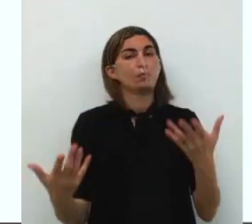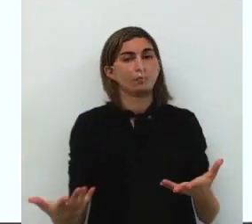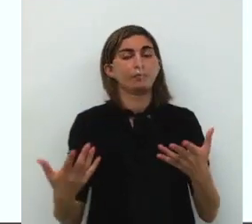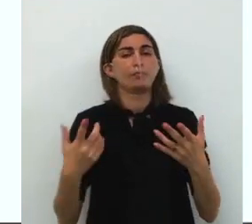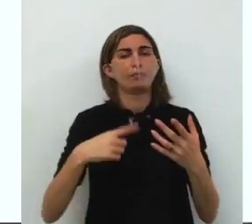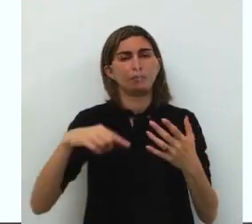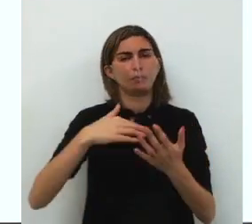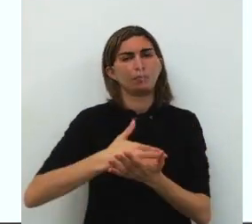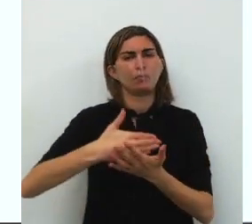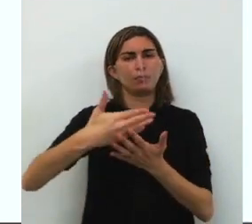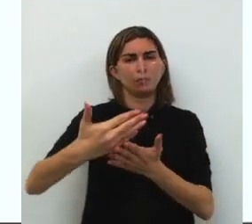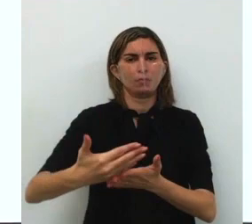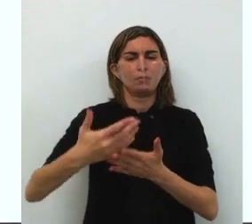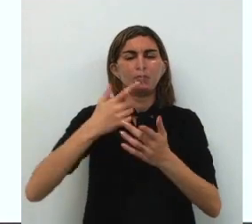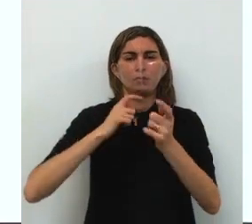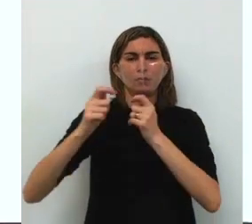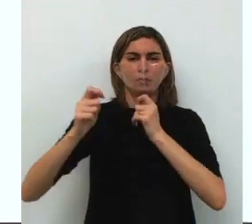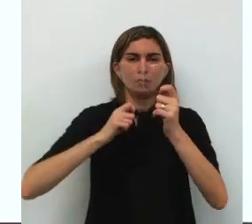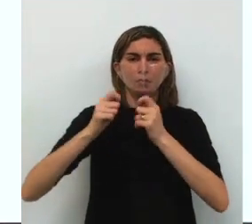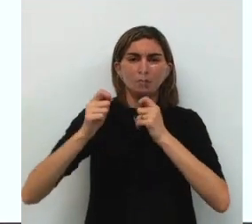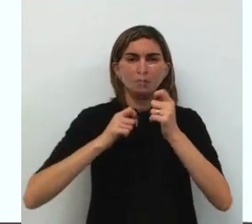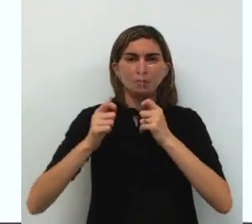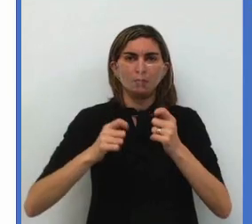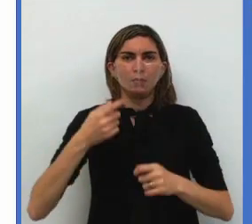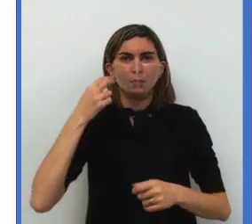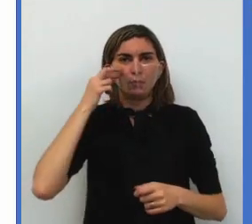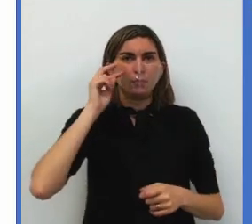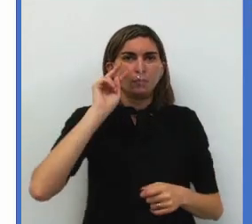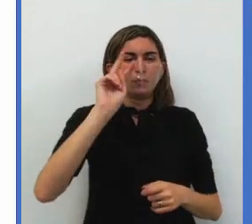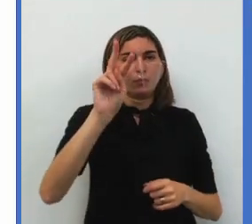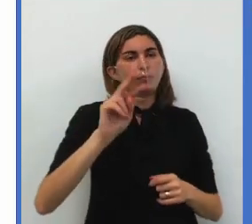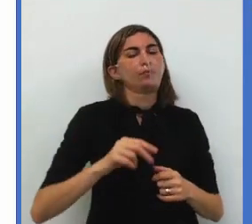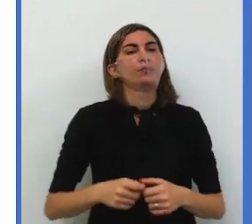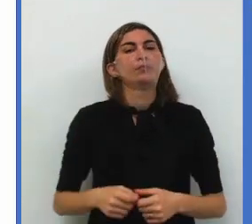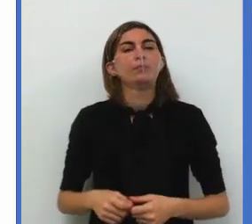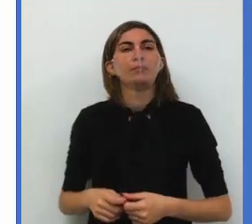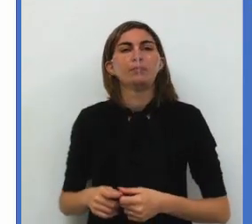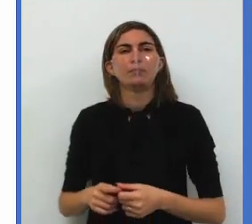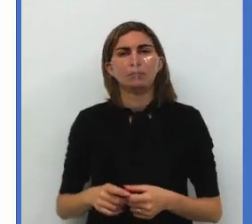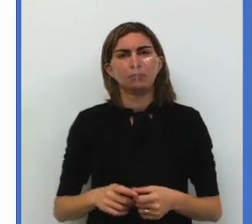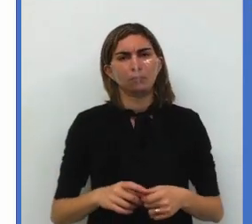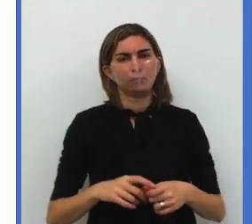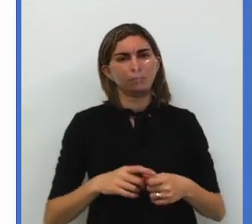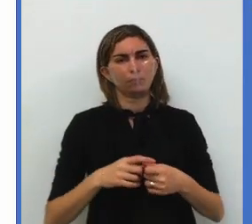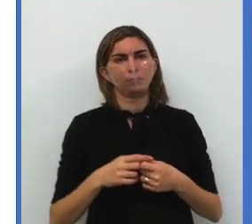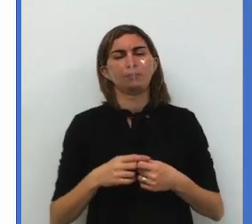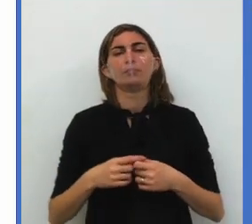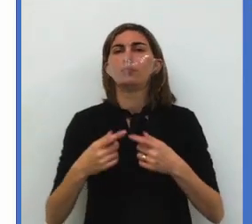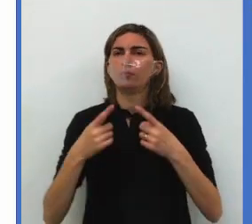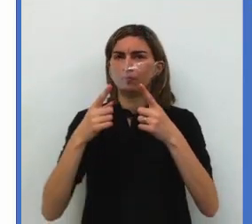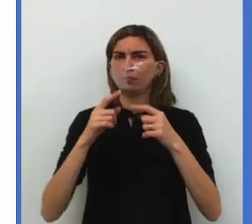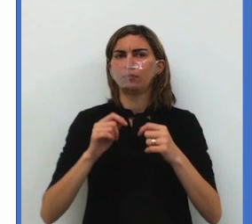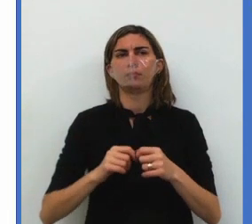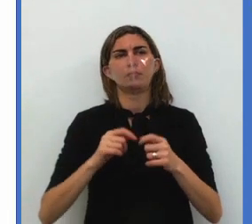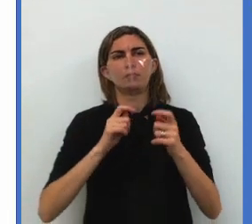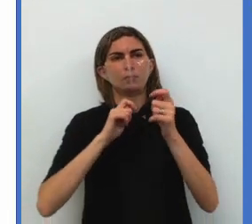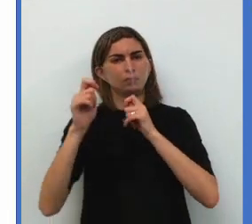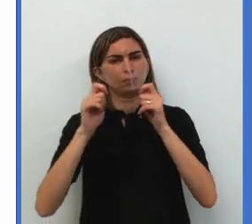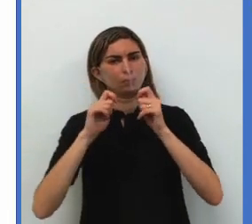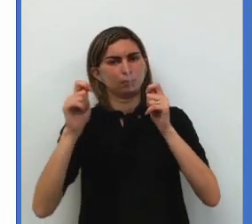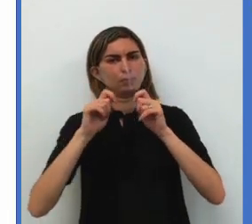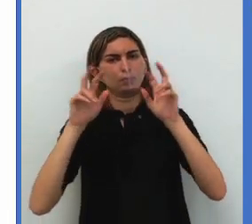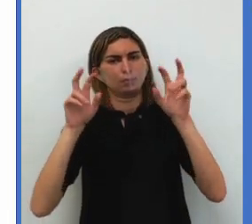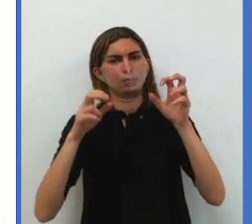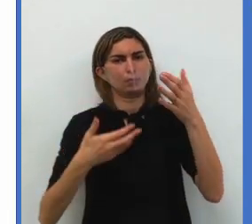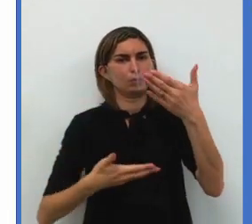então nós o quê? Começamos a nossa entrevista. Vejam aqui, olha aí. O termo